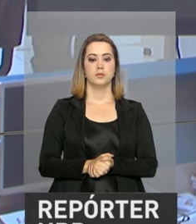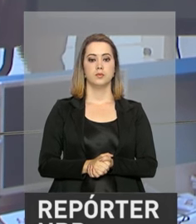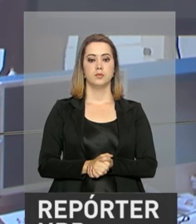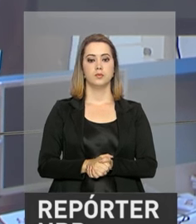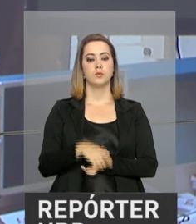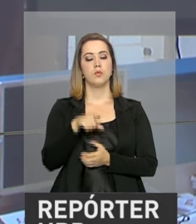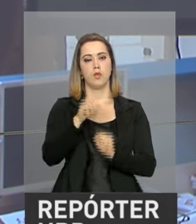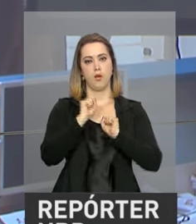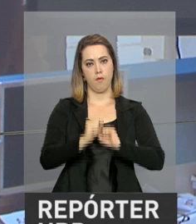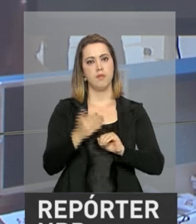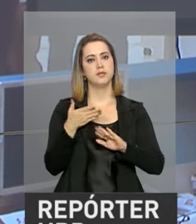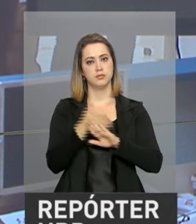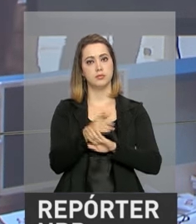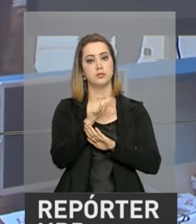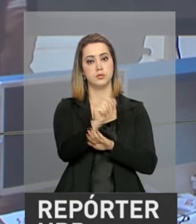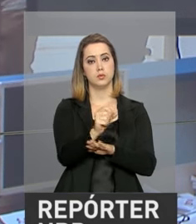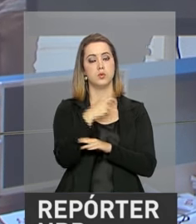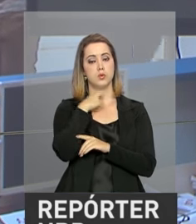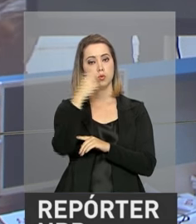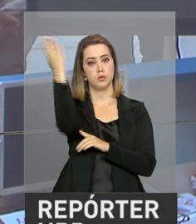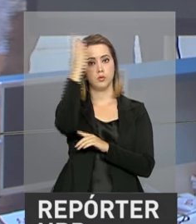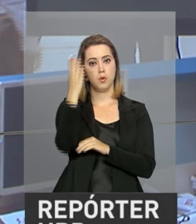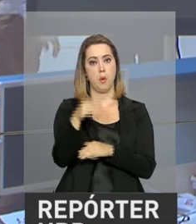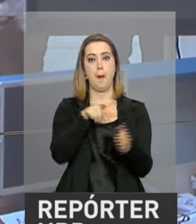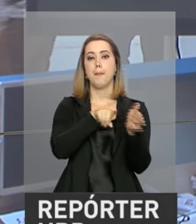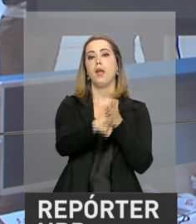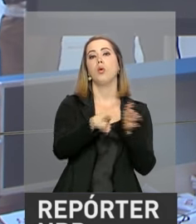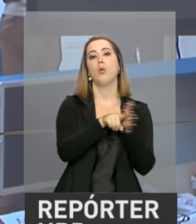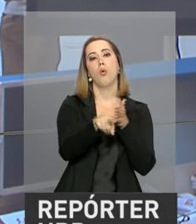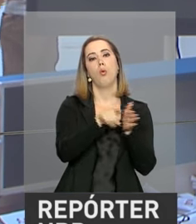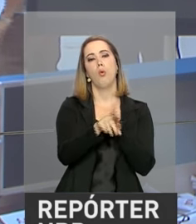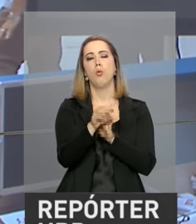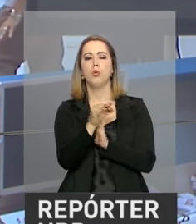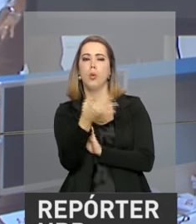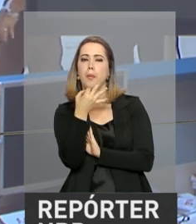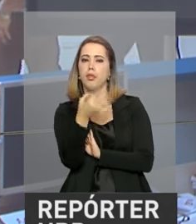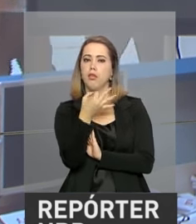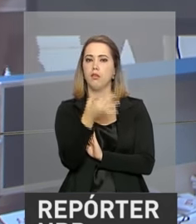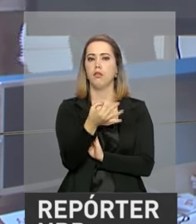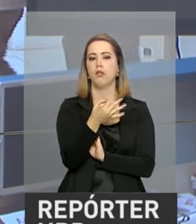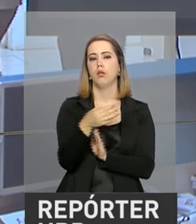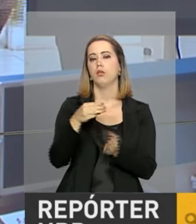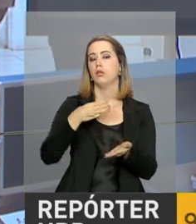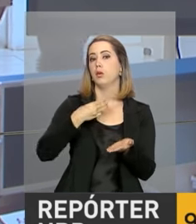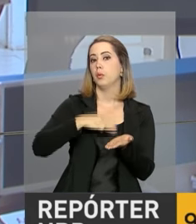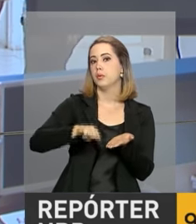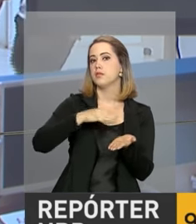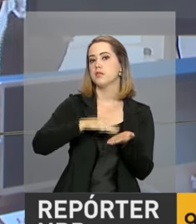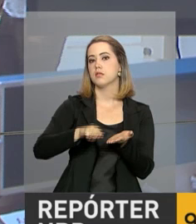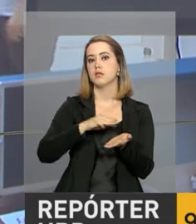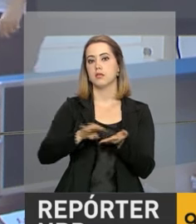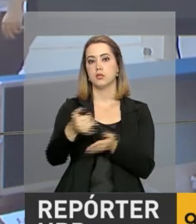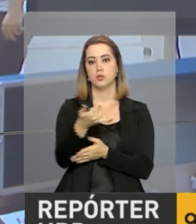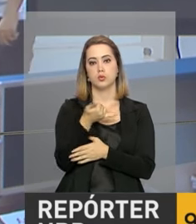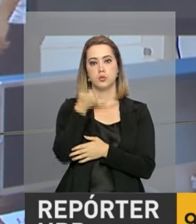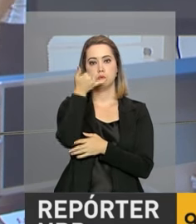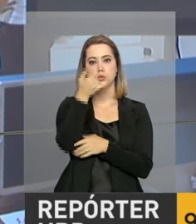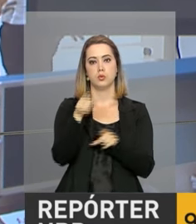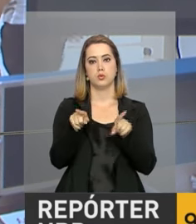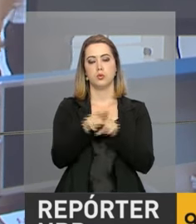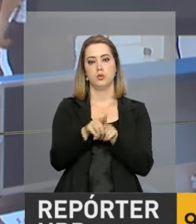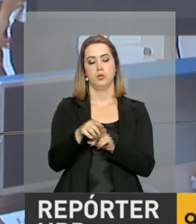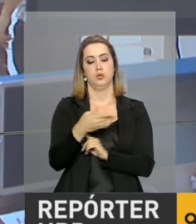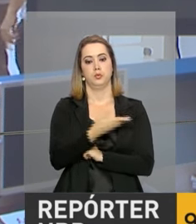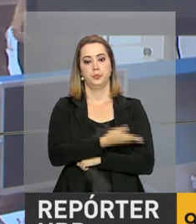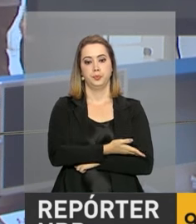E você pode participar da Voz do Brasil enviando perguntas e sugestões por mensagens pelo telefone